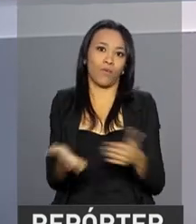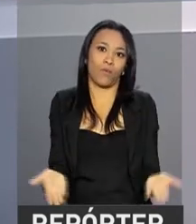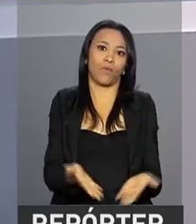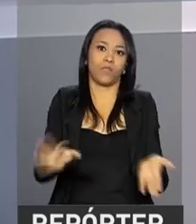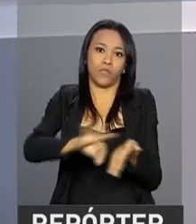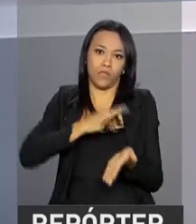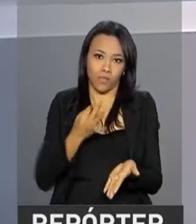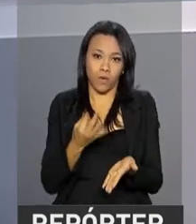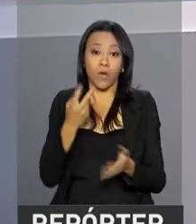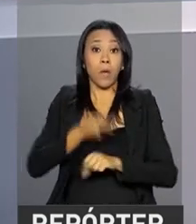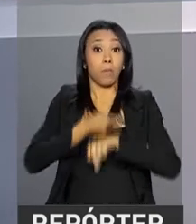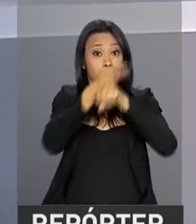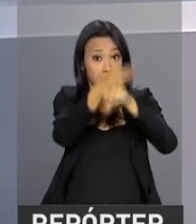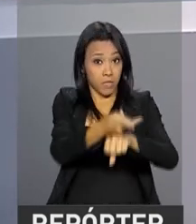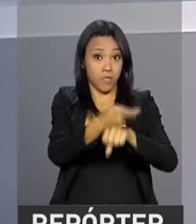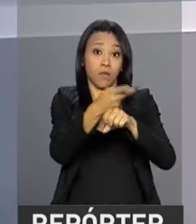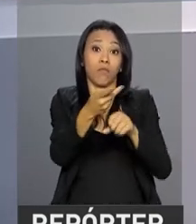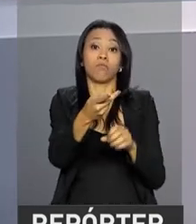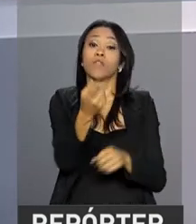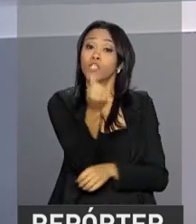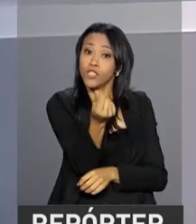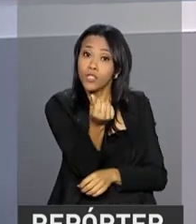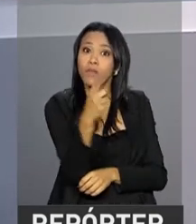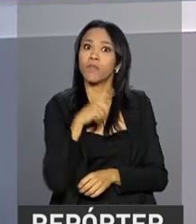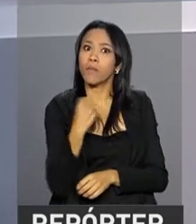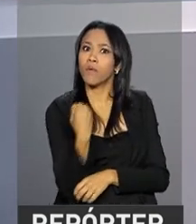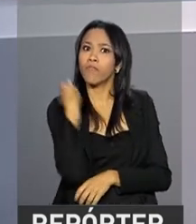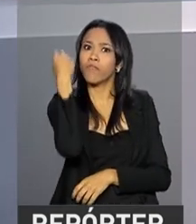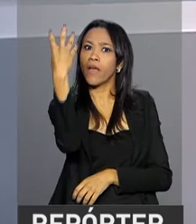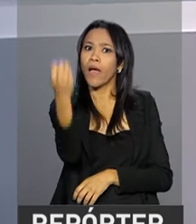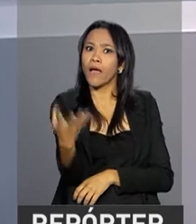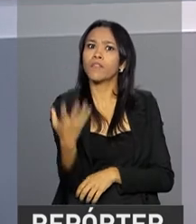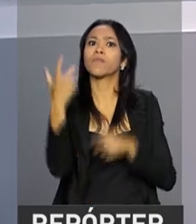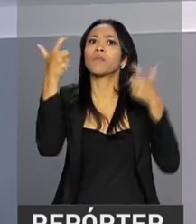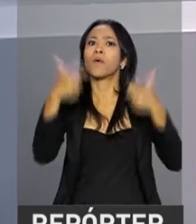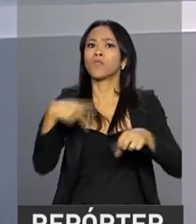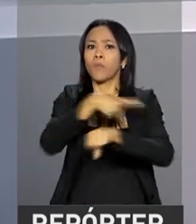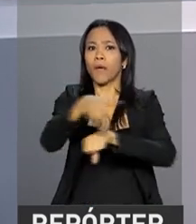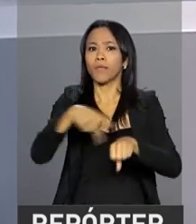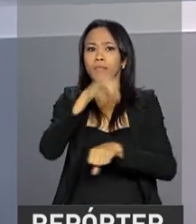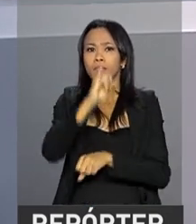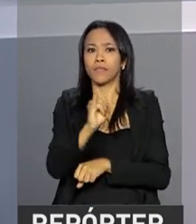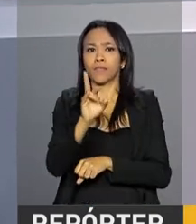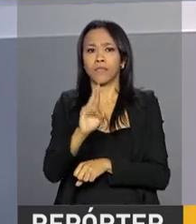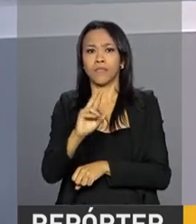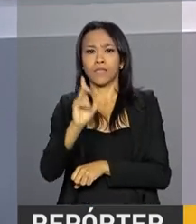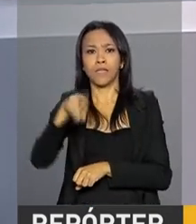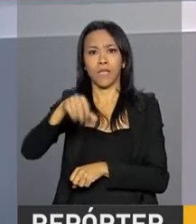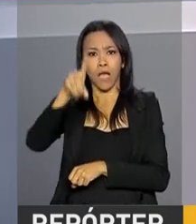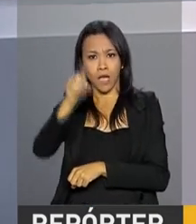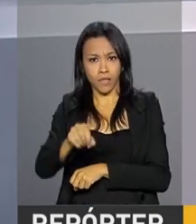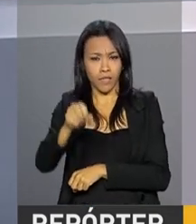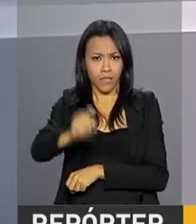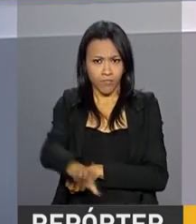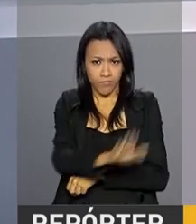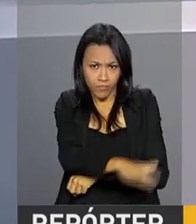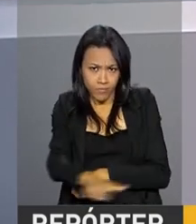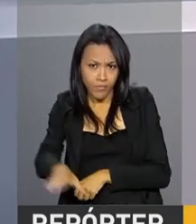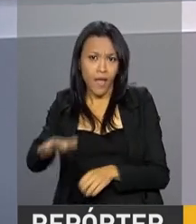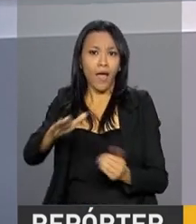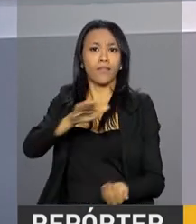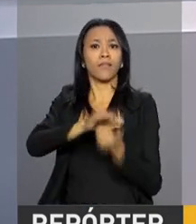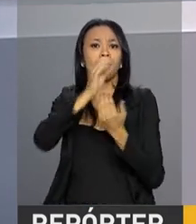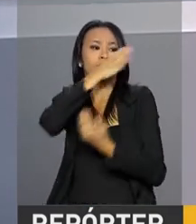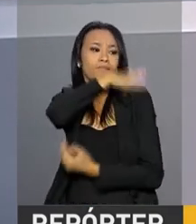além da premiação em dinheiro tem ainda uma viagem para a irlanda são seis categorias da creche até o ensino médio as